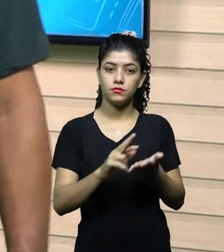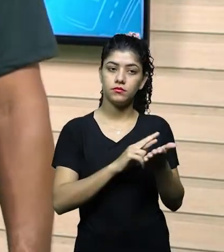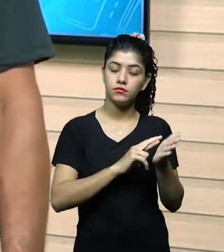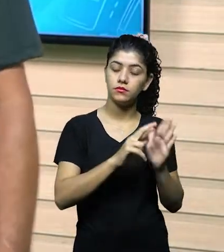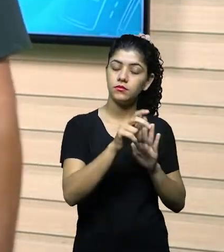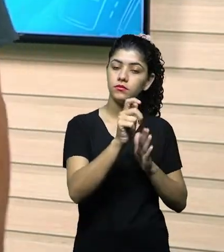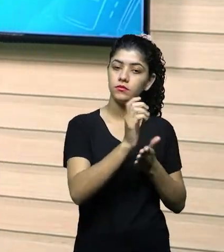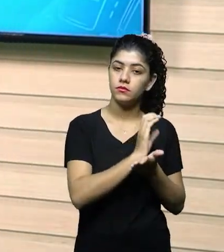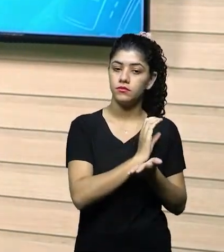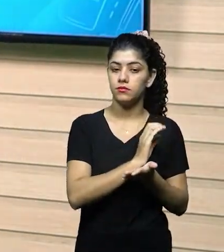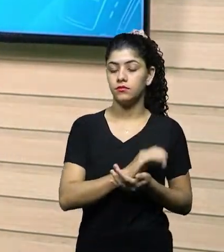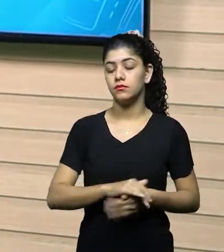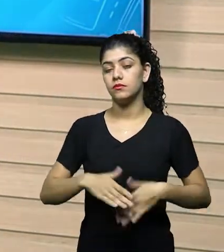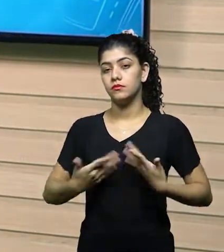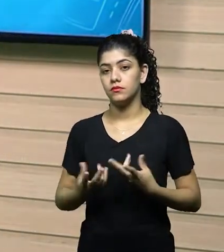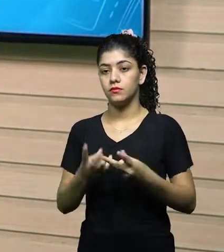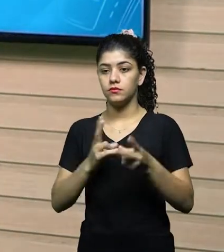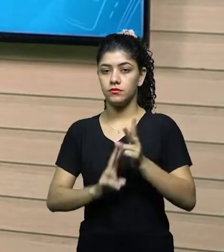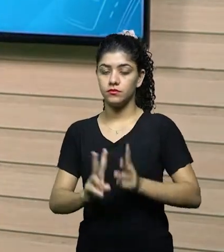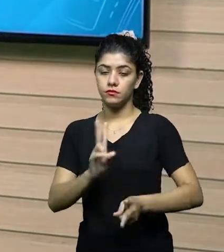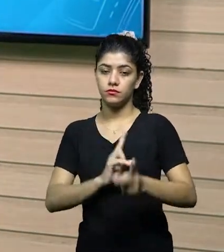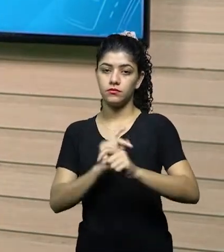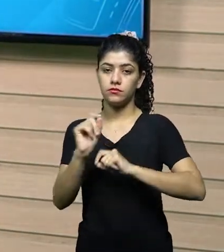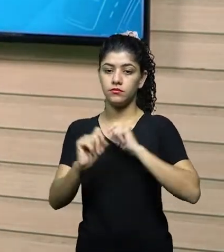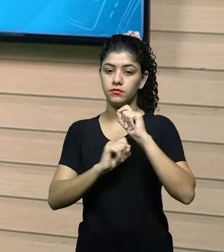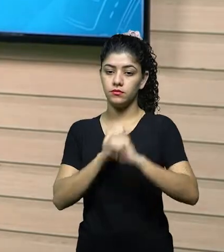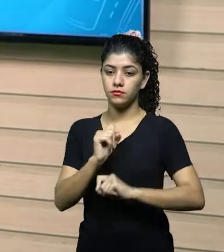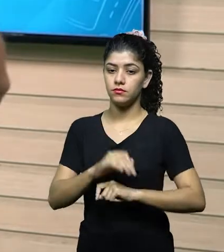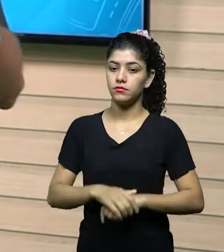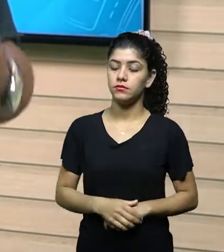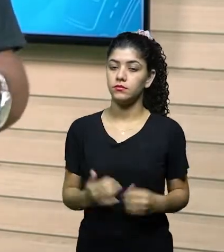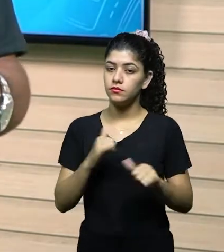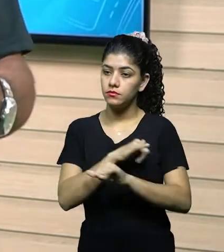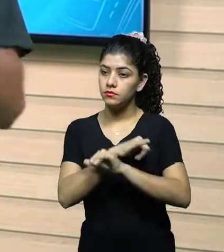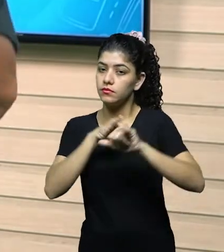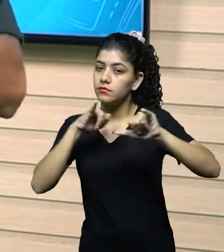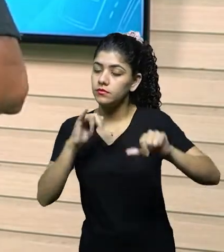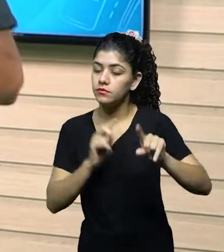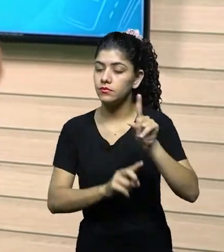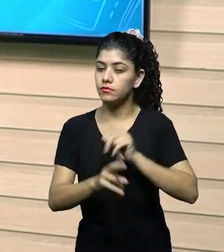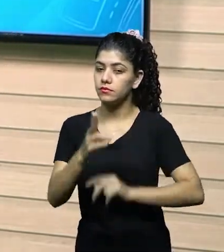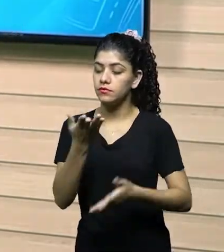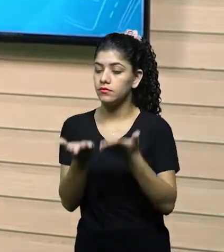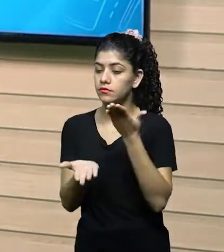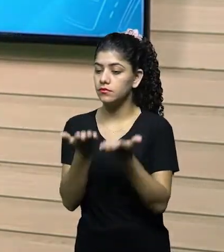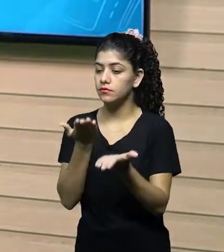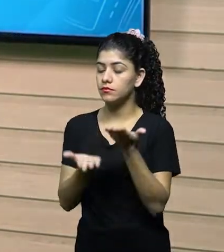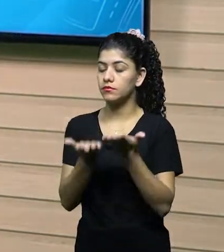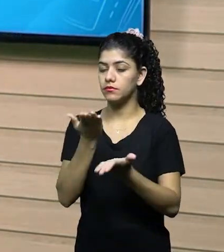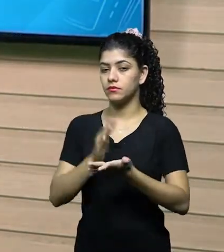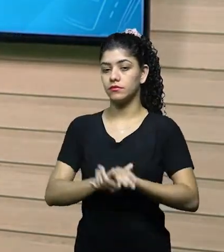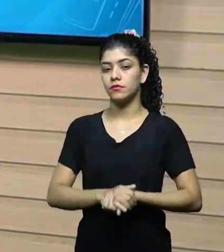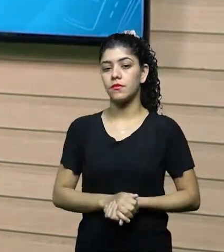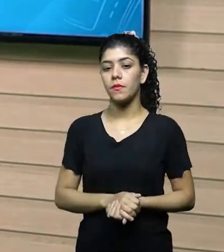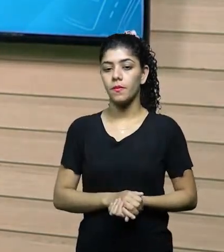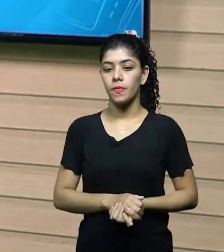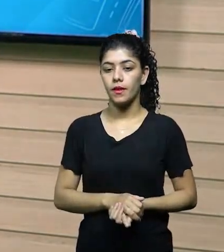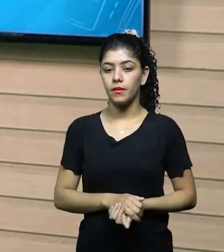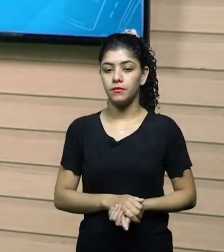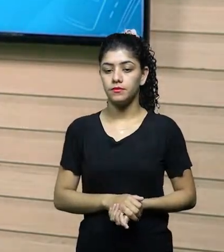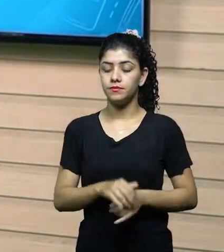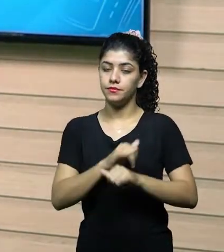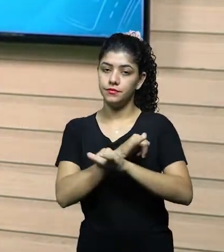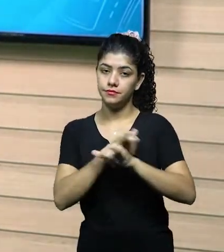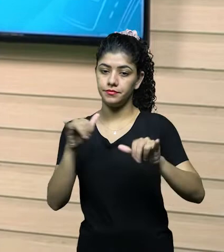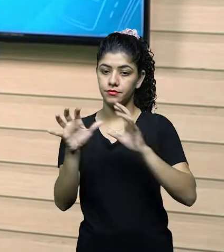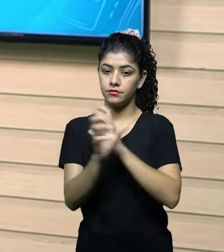financeiro e no relatório contábil. Então a gente vai estar sempre confrontando as informações das finanças e alimentando